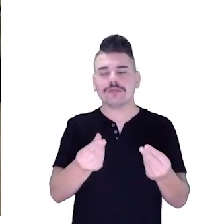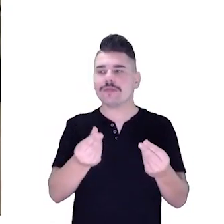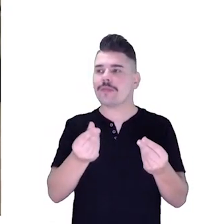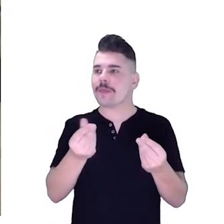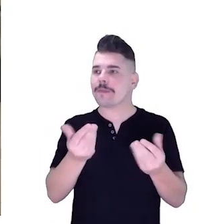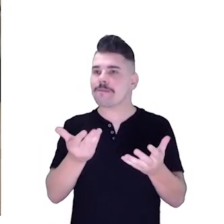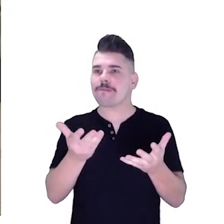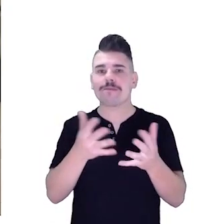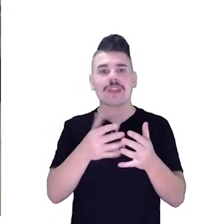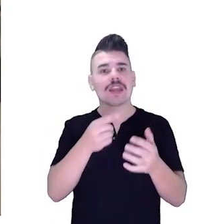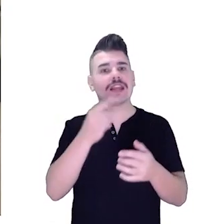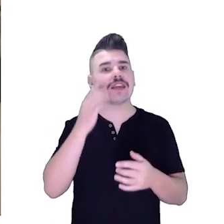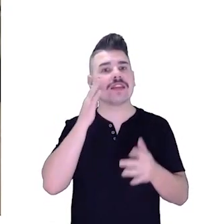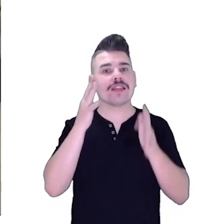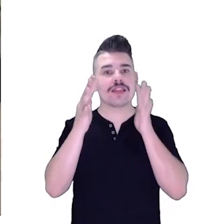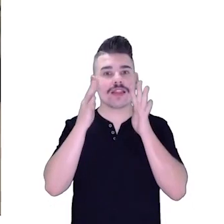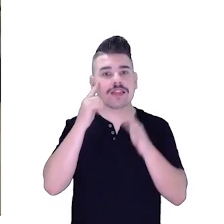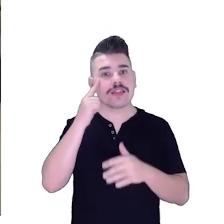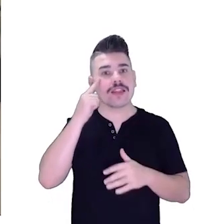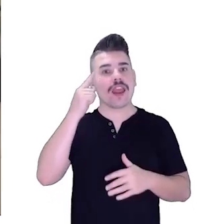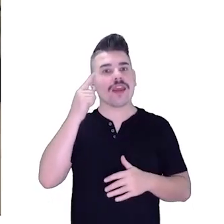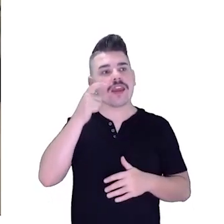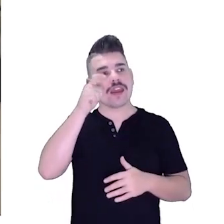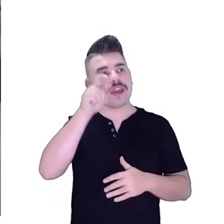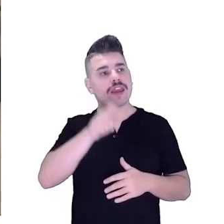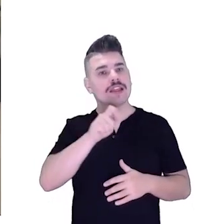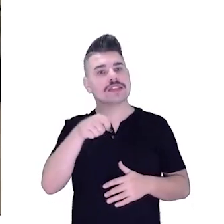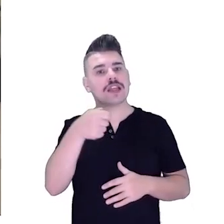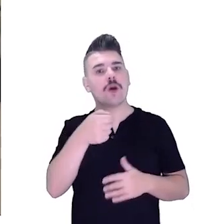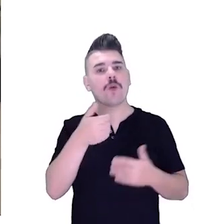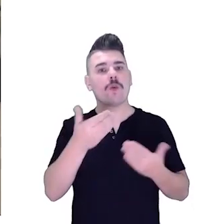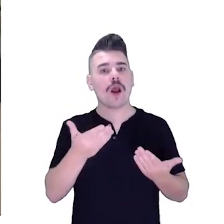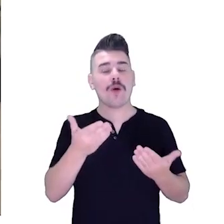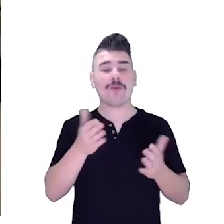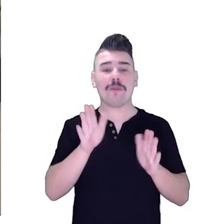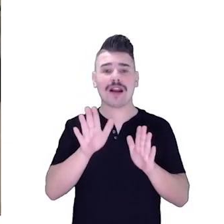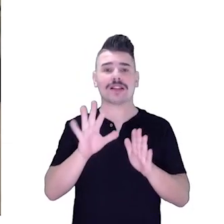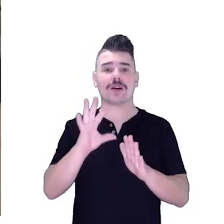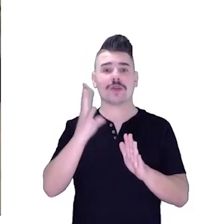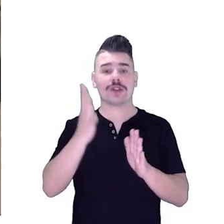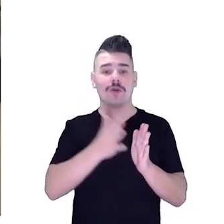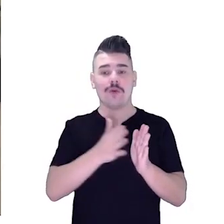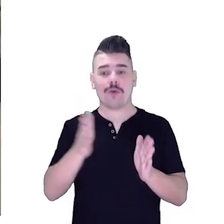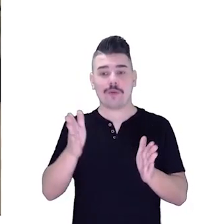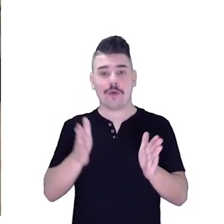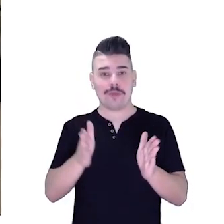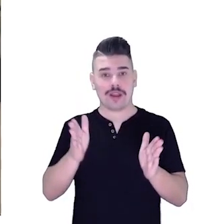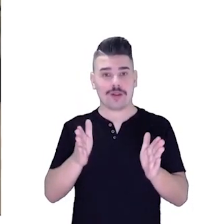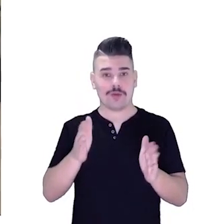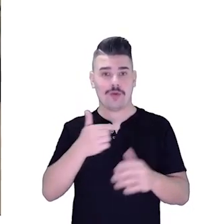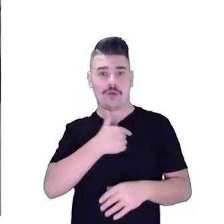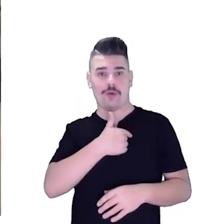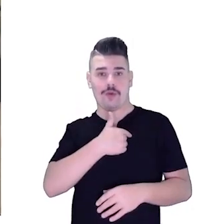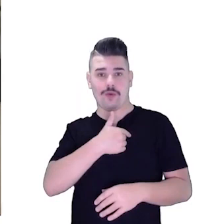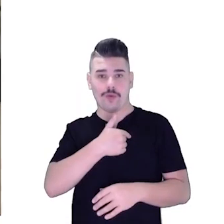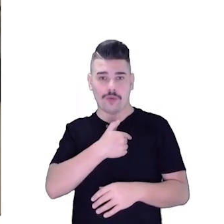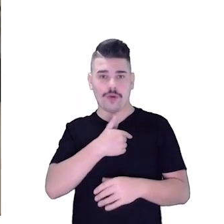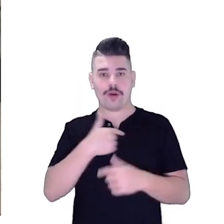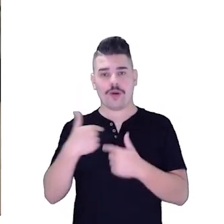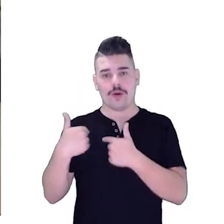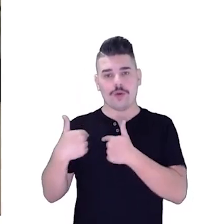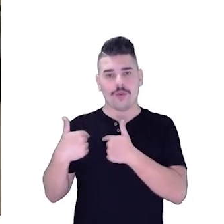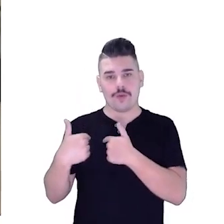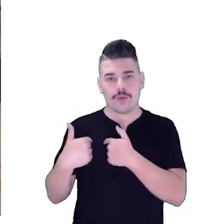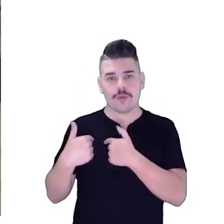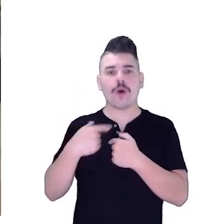tinha uma ideia de quem Stafford deveria ser, então em um determinado momento Stafford parou de tomar o hormônio